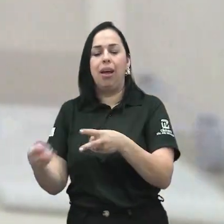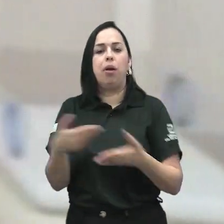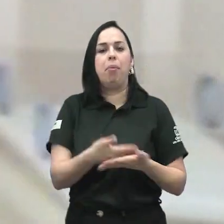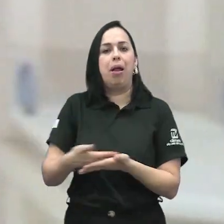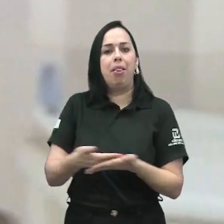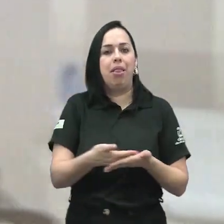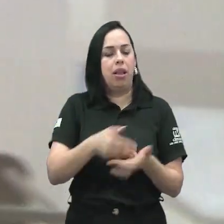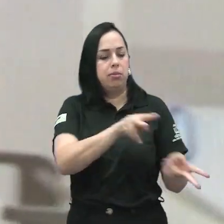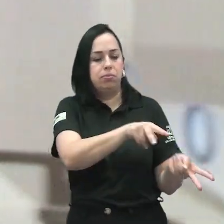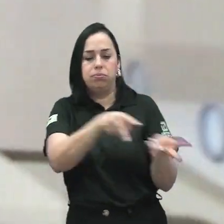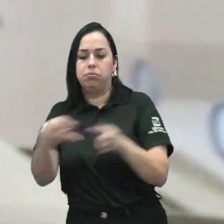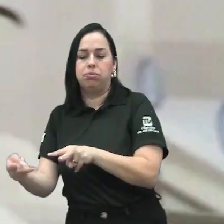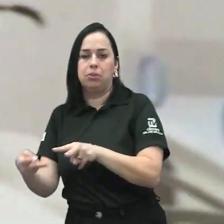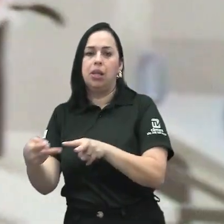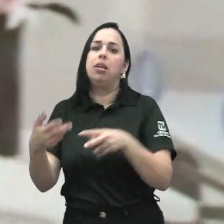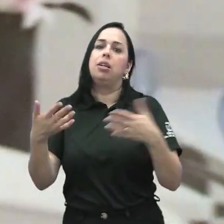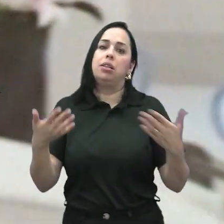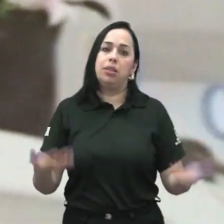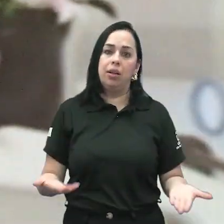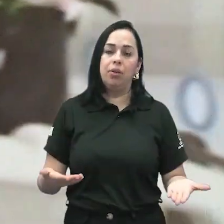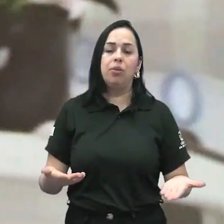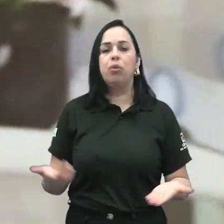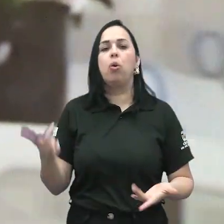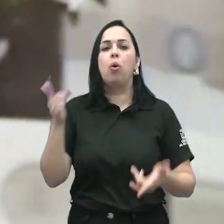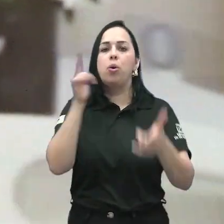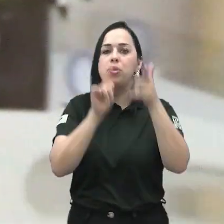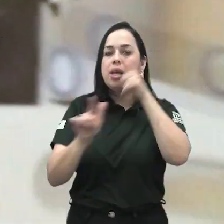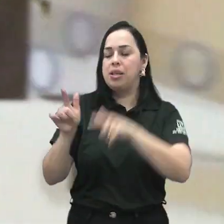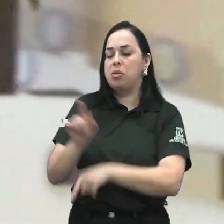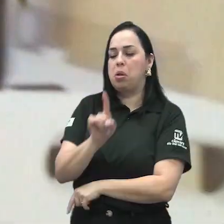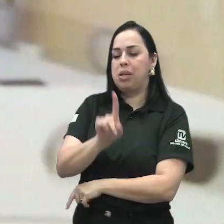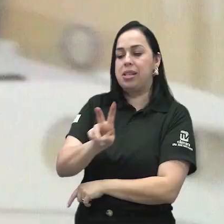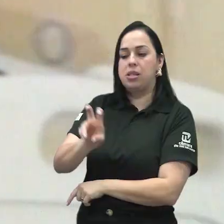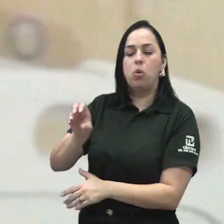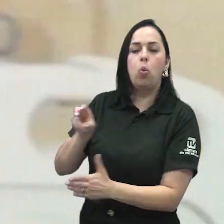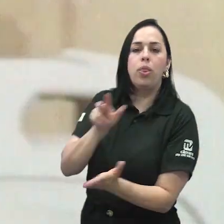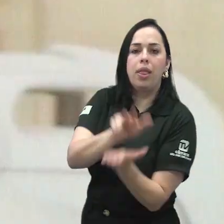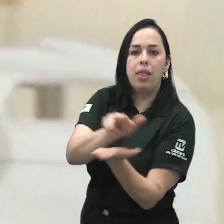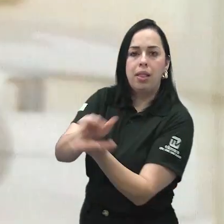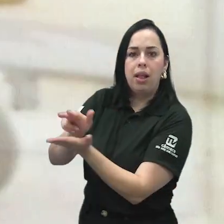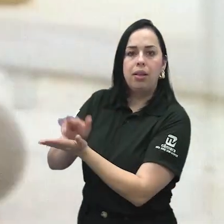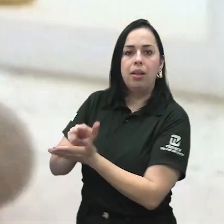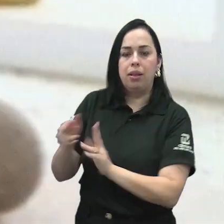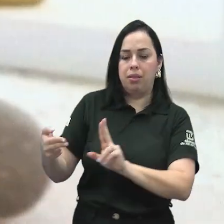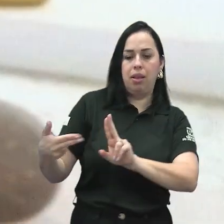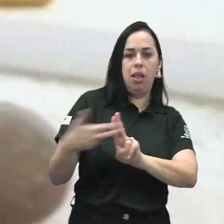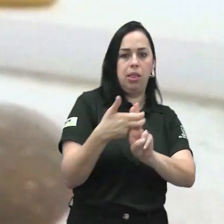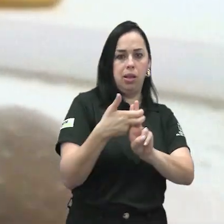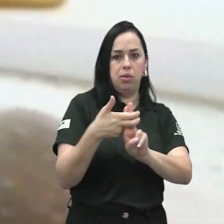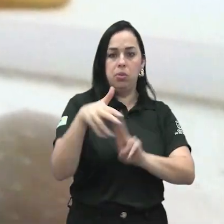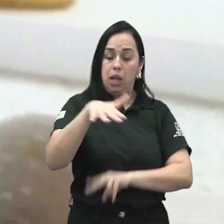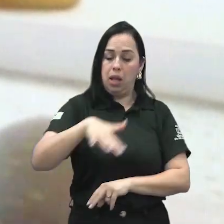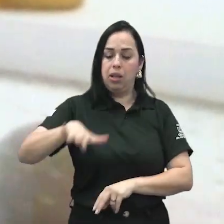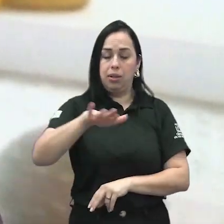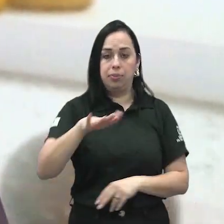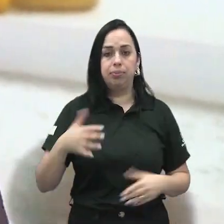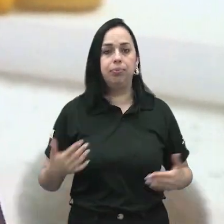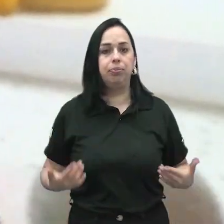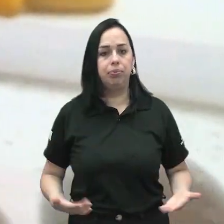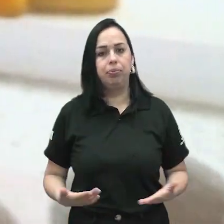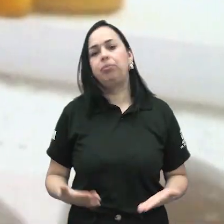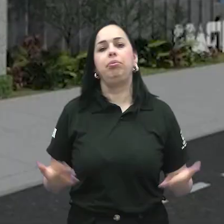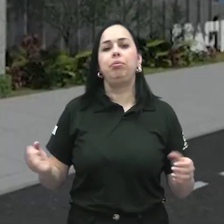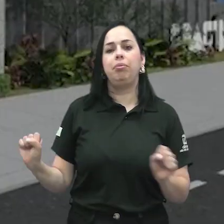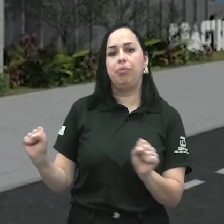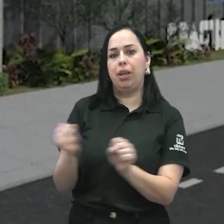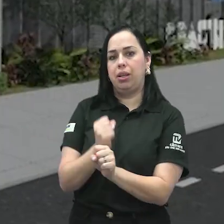pela maternidade e vão ser utilizados para outros procedimentos, né. Então, assim, a gente ganha 150 novos leitos dentro da rede pública, né, de saúde